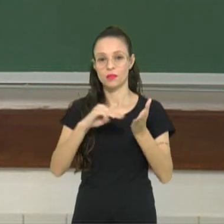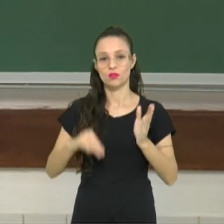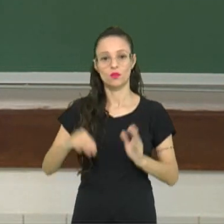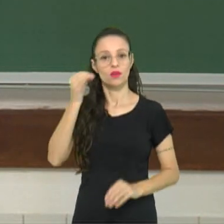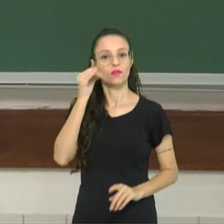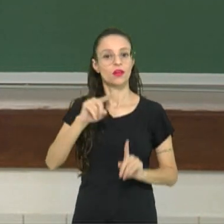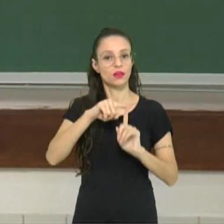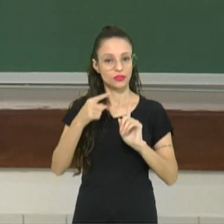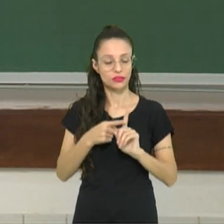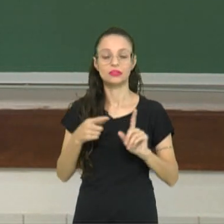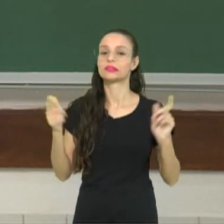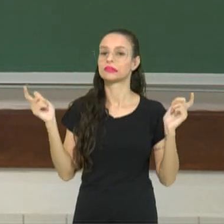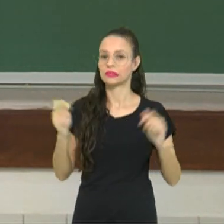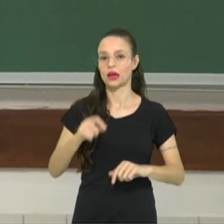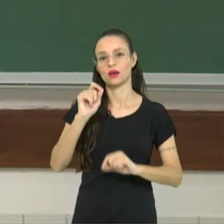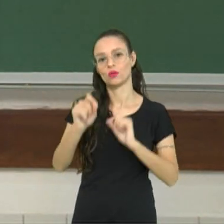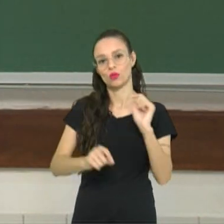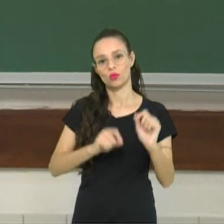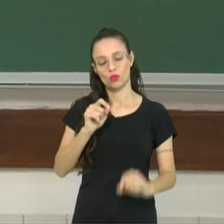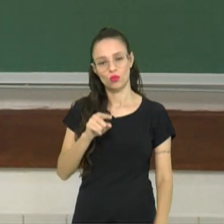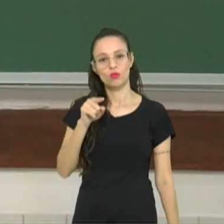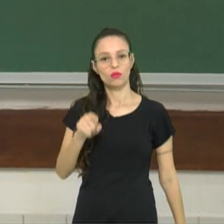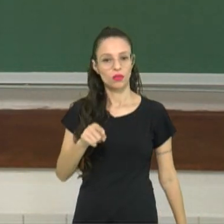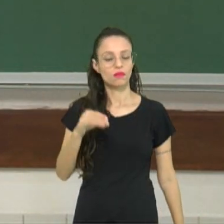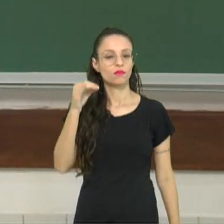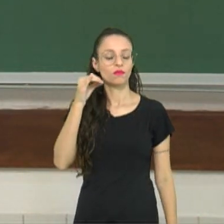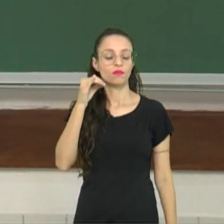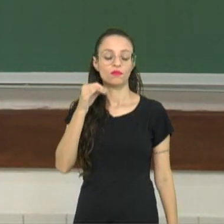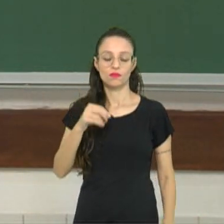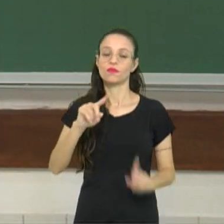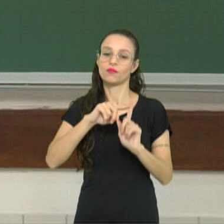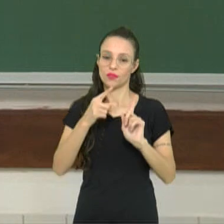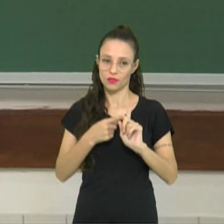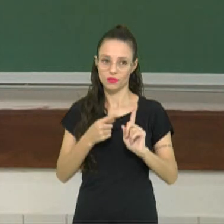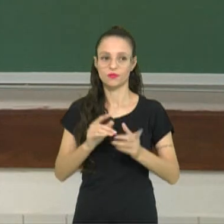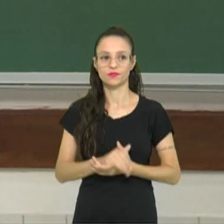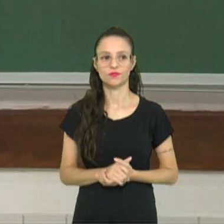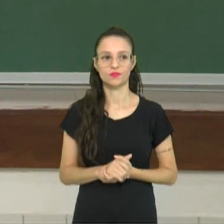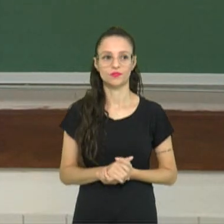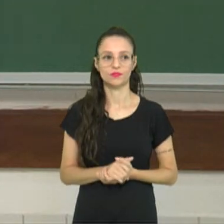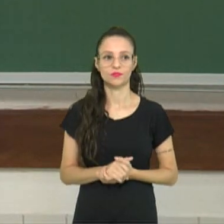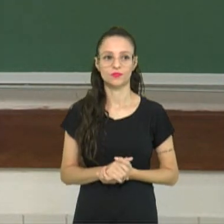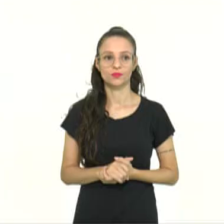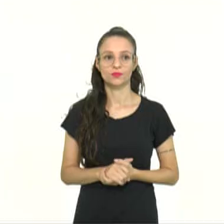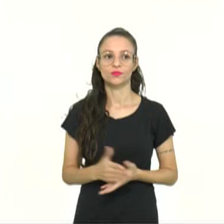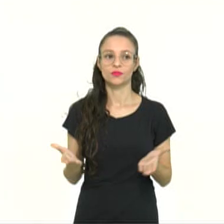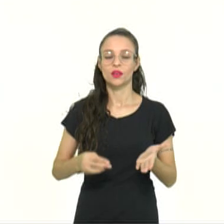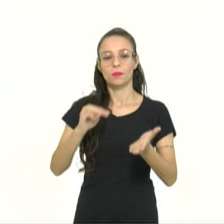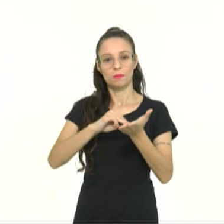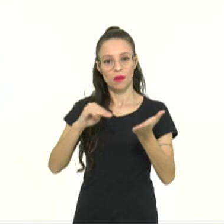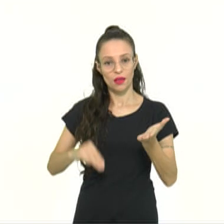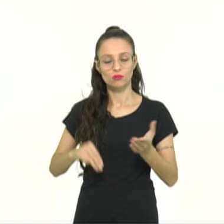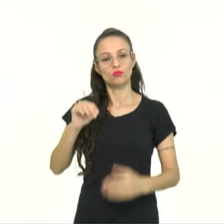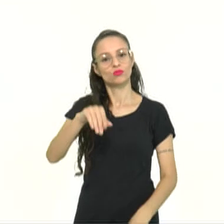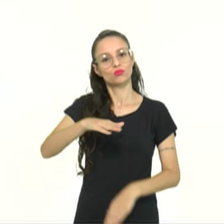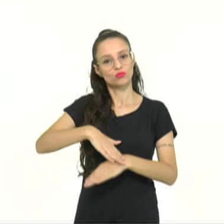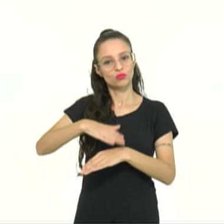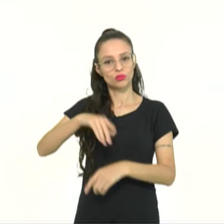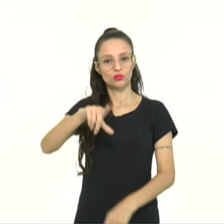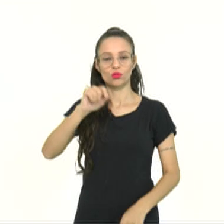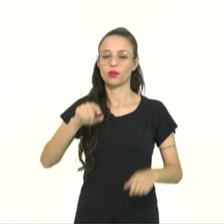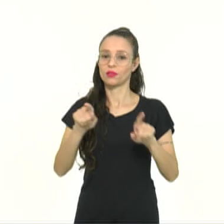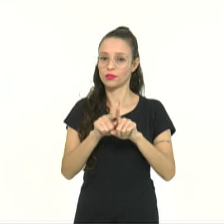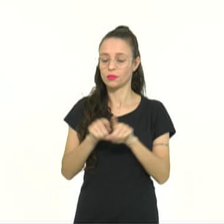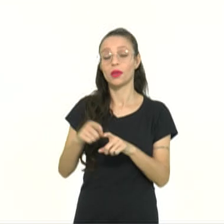contraceptiva, existe uma grande chance de ela engravidar, certo? Vamos ali. O método escolhido também, isso aqui é importante, deve